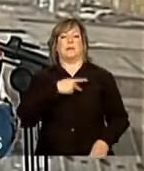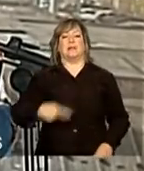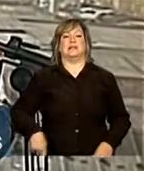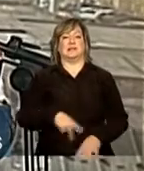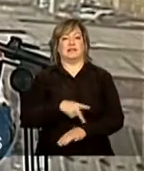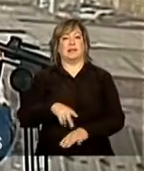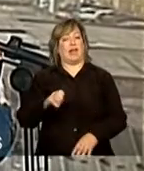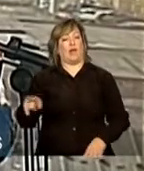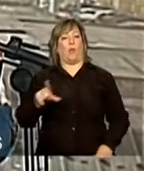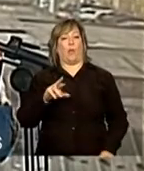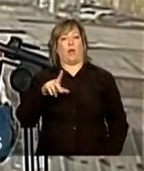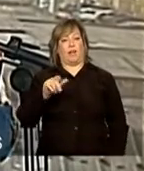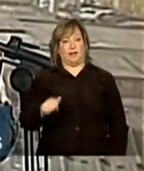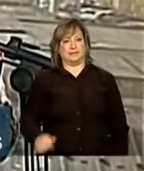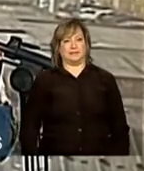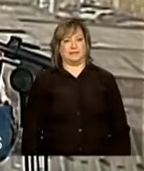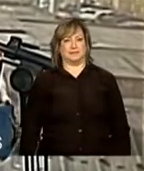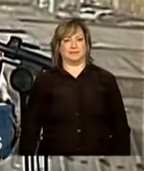República, que é o Lula.